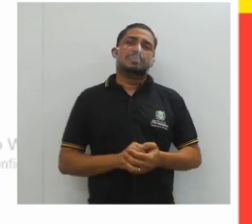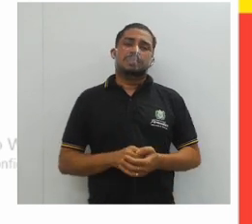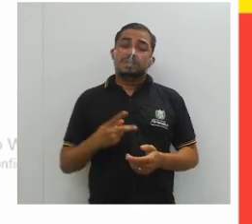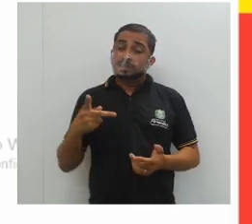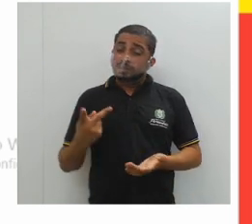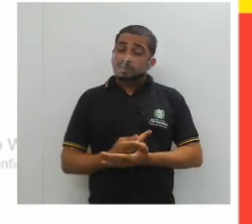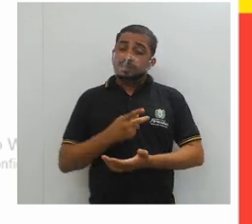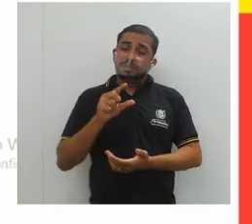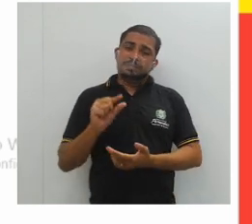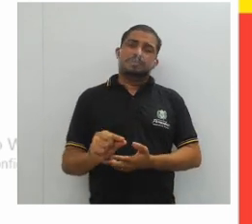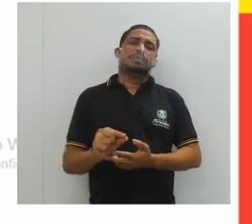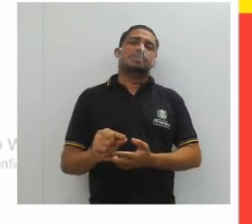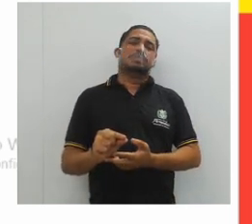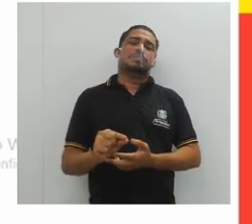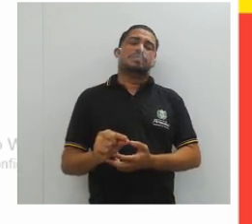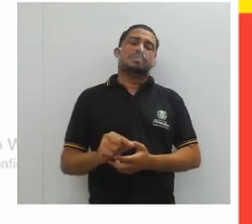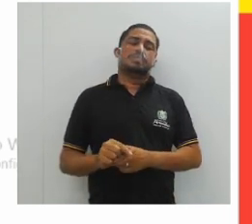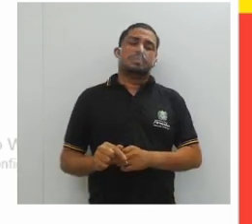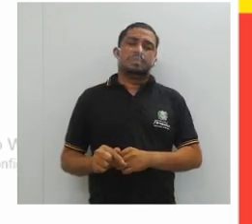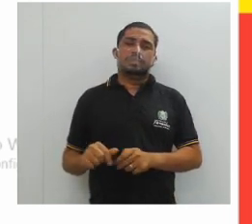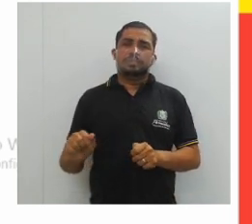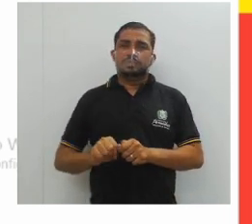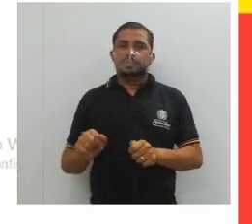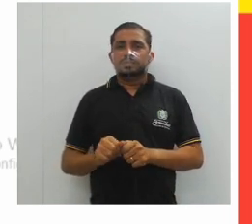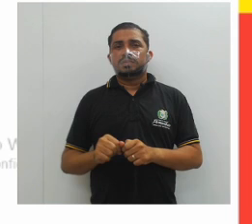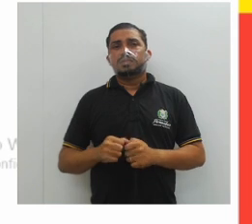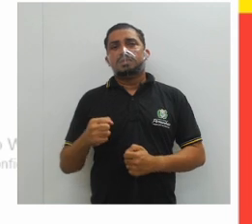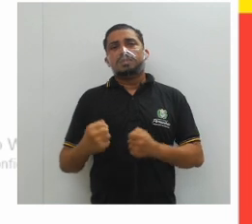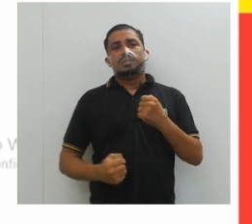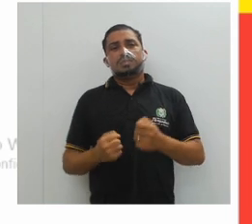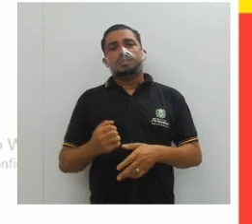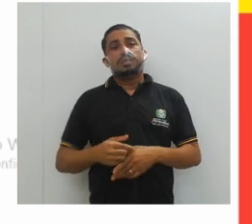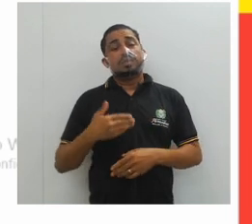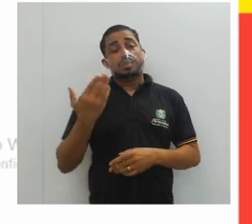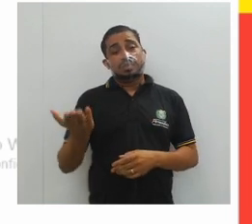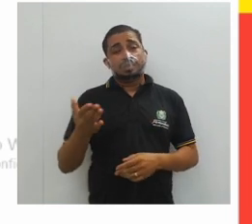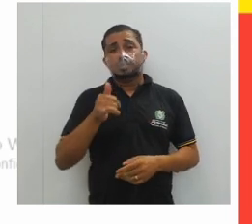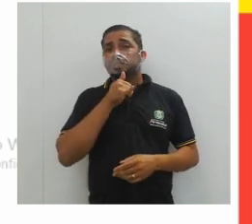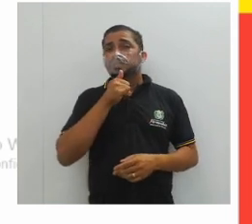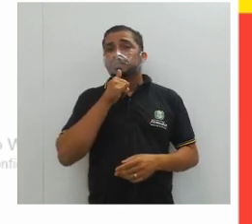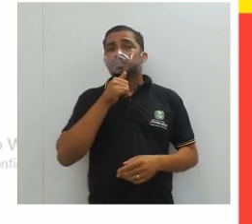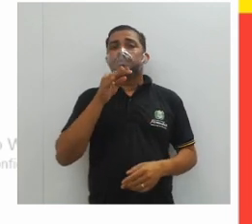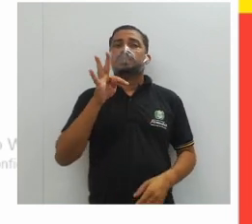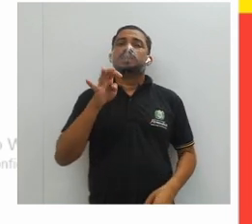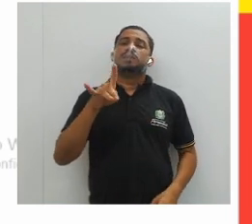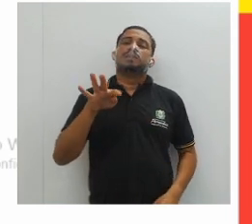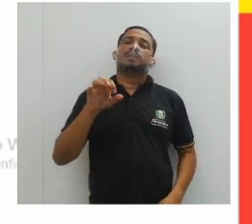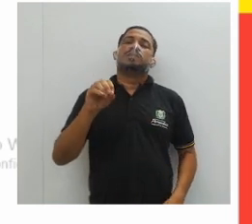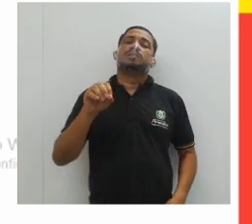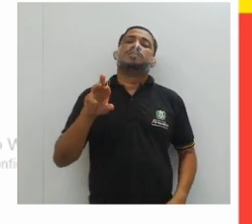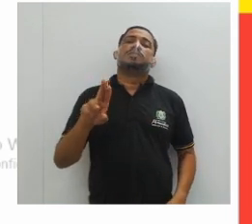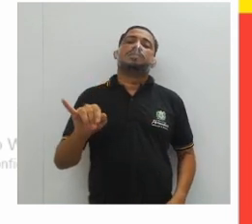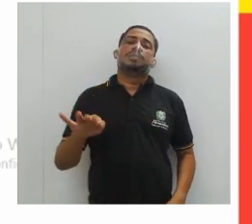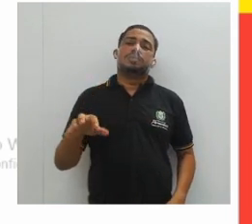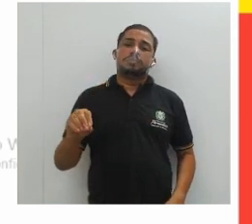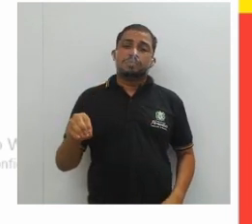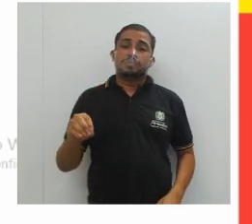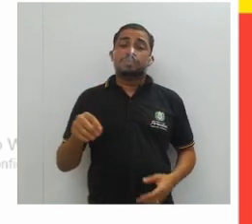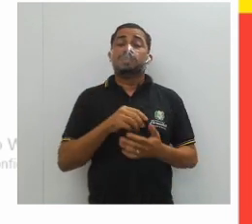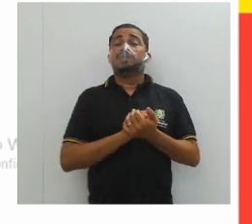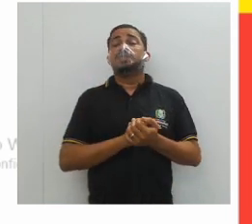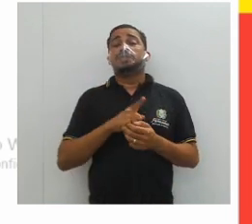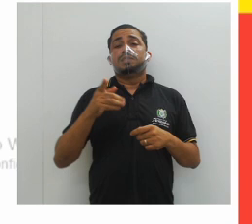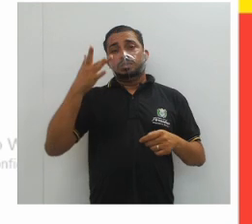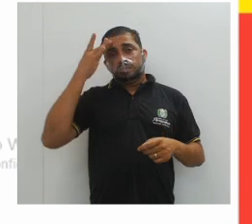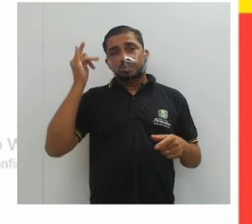mínimo de erro possível na hora da montagem do carro. E aqui um exemplo de Taylorismo, né? Onde os funcionários